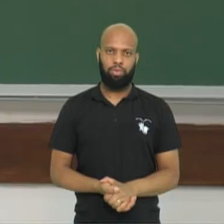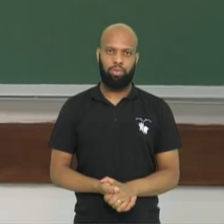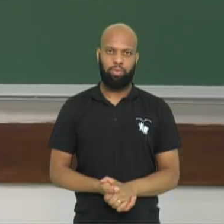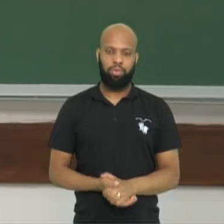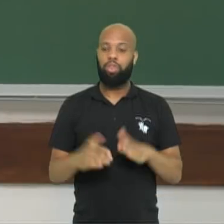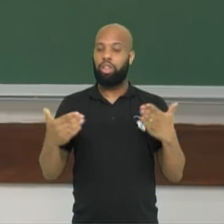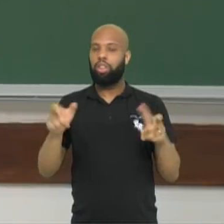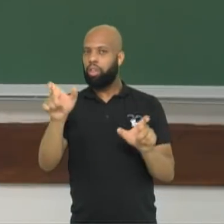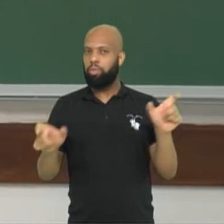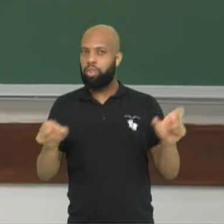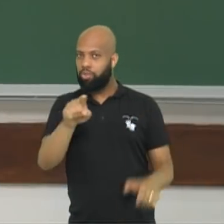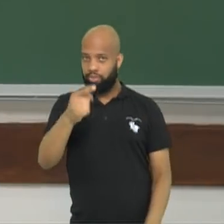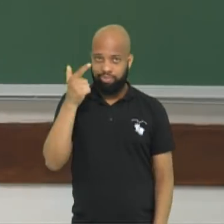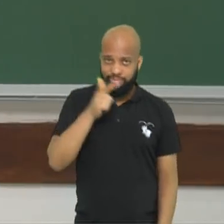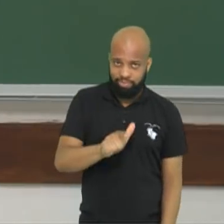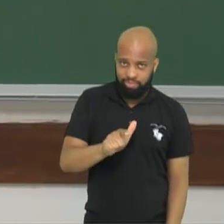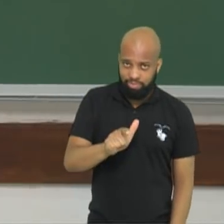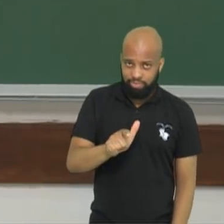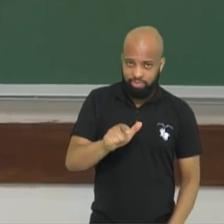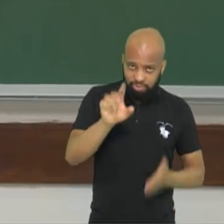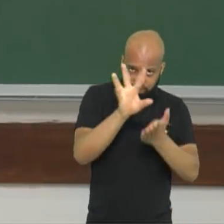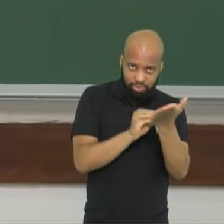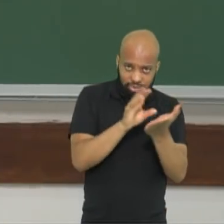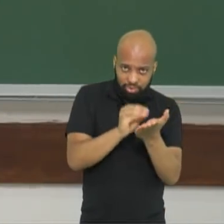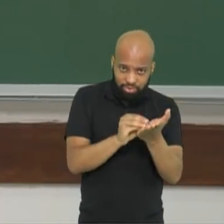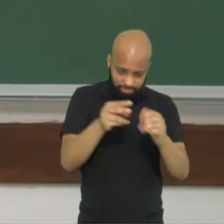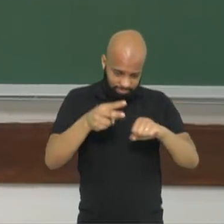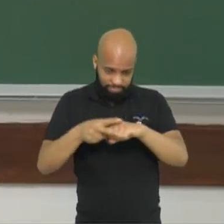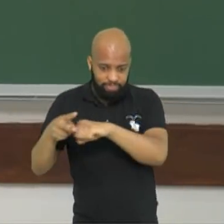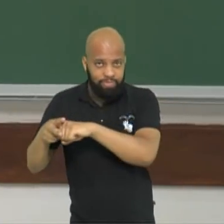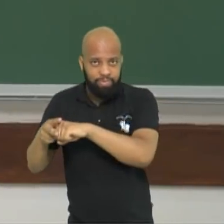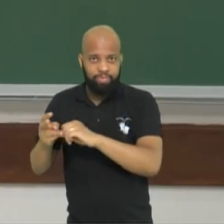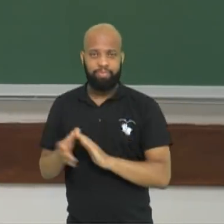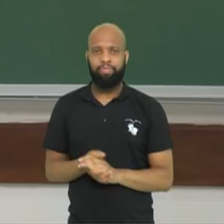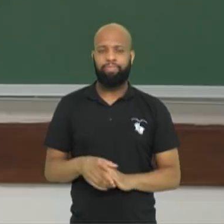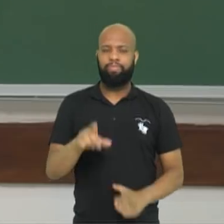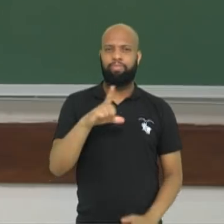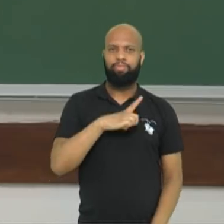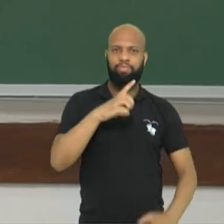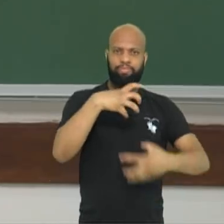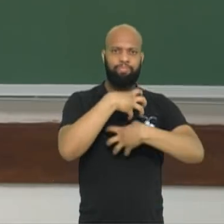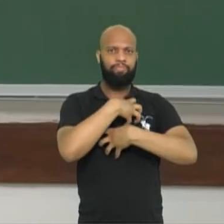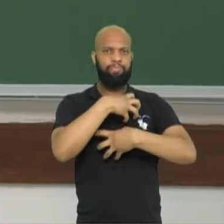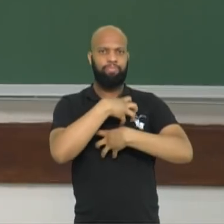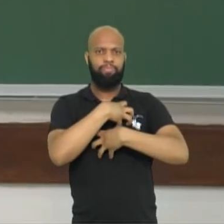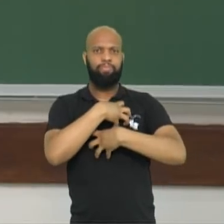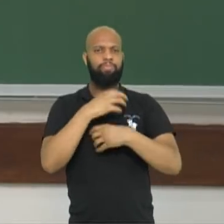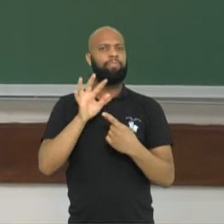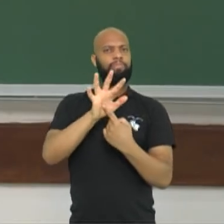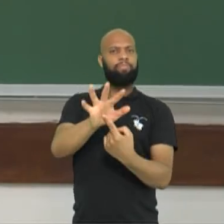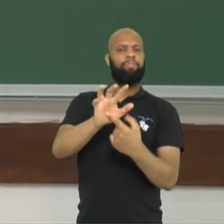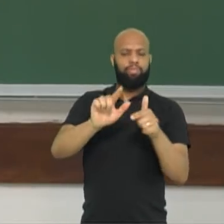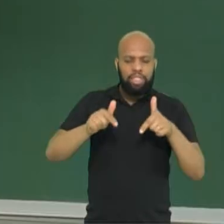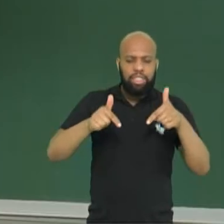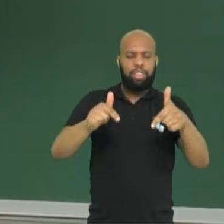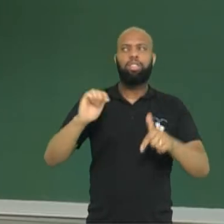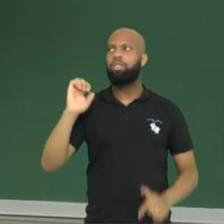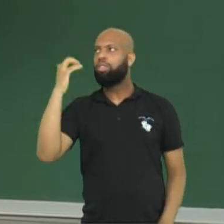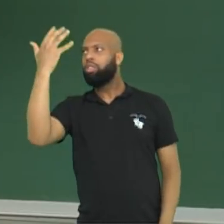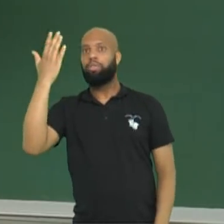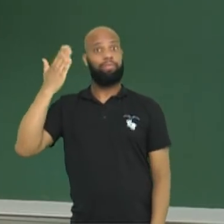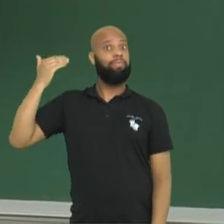E aí, pessoal, vocês conseguiram então copiar então os verbos, né, que estavam então expressando ações ocorridas